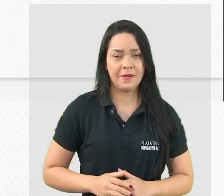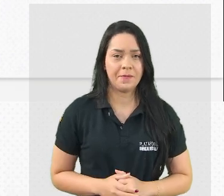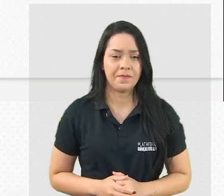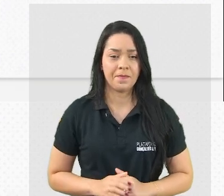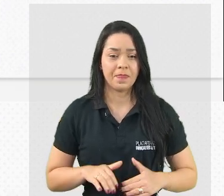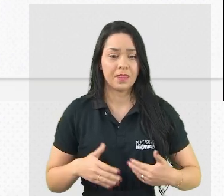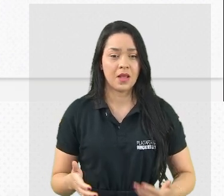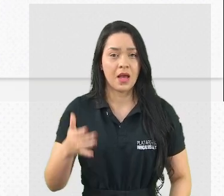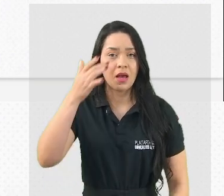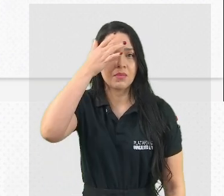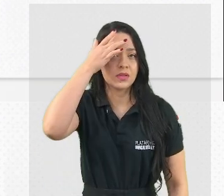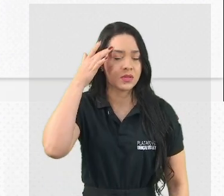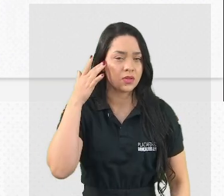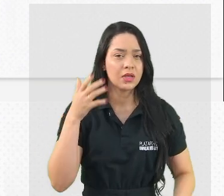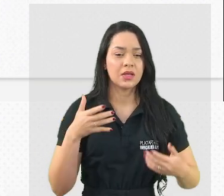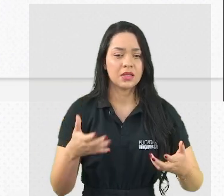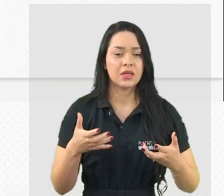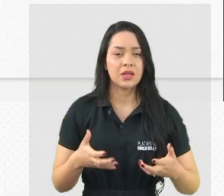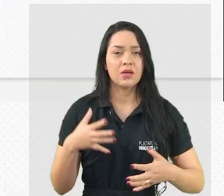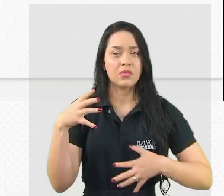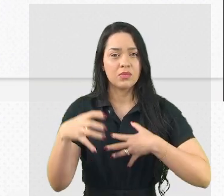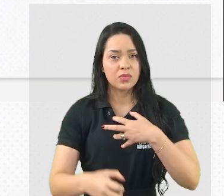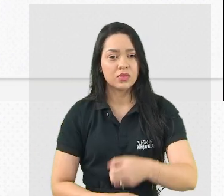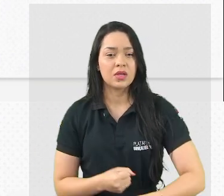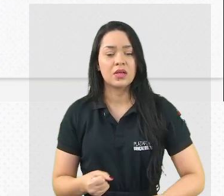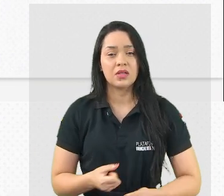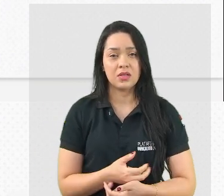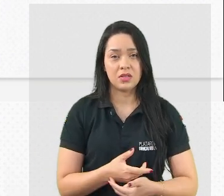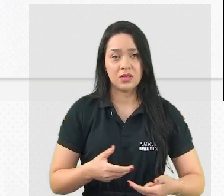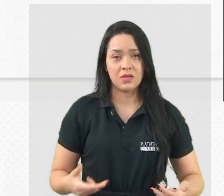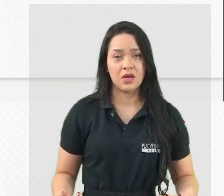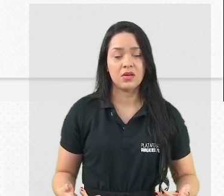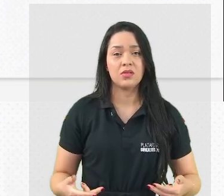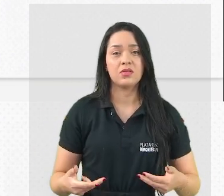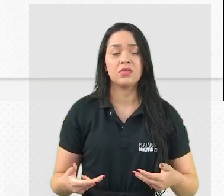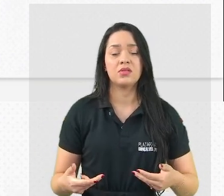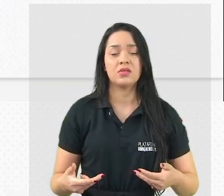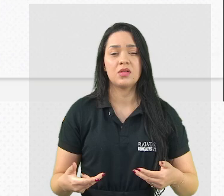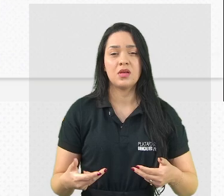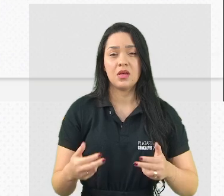quando a pessoa tenta buscar esses determinados padrões,